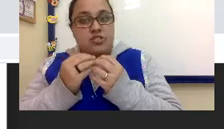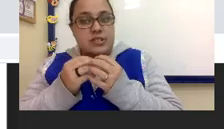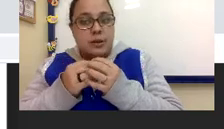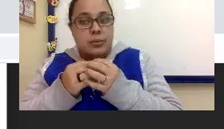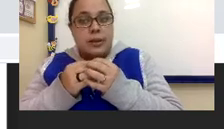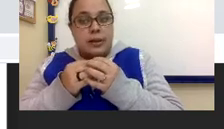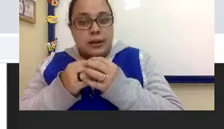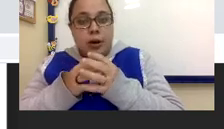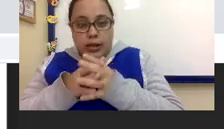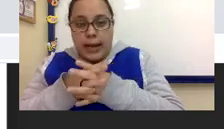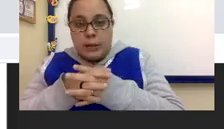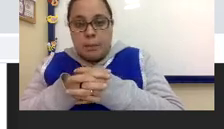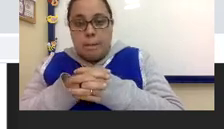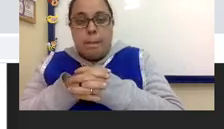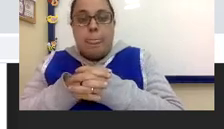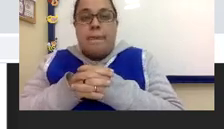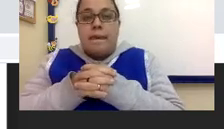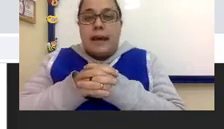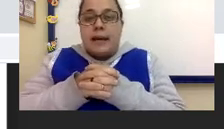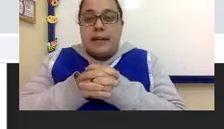na dentição, ok?